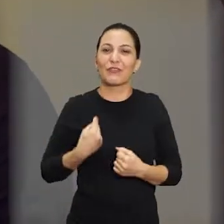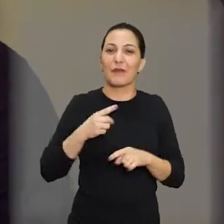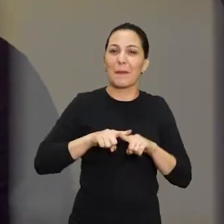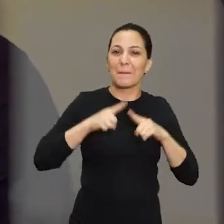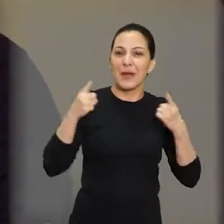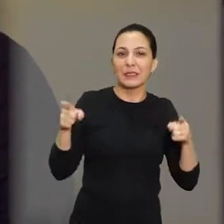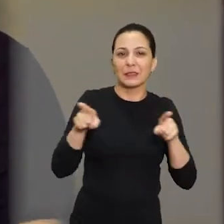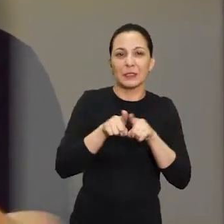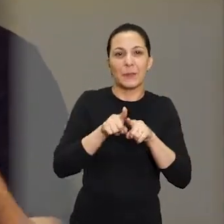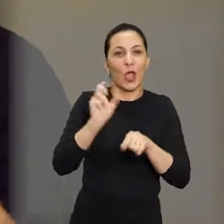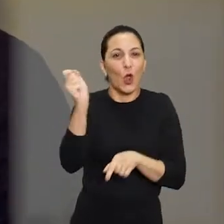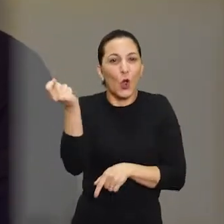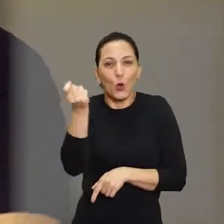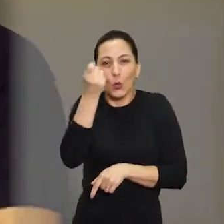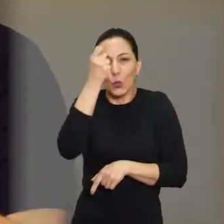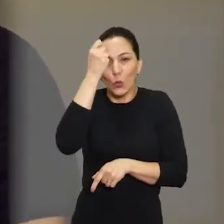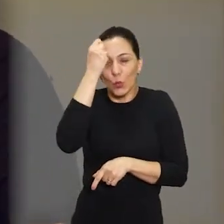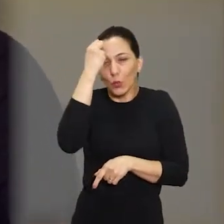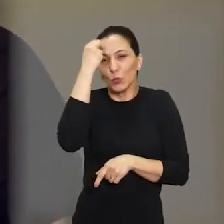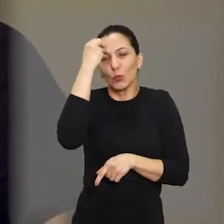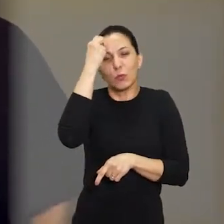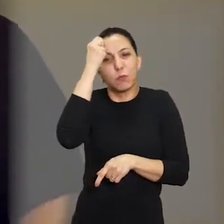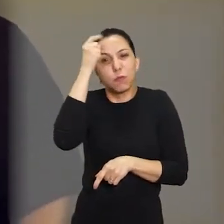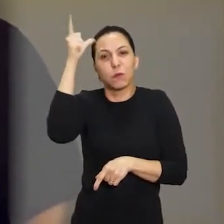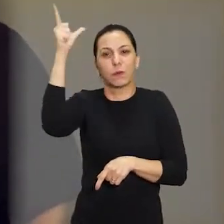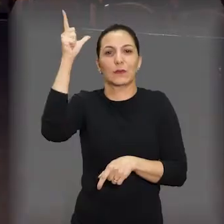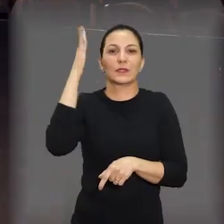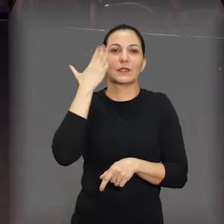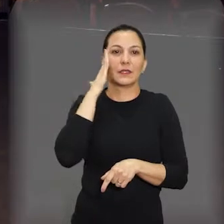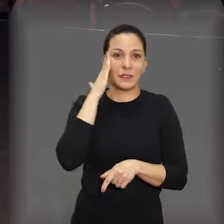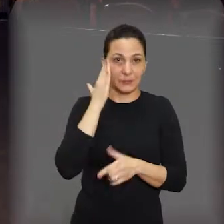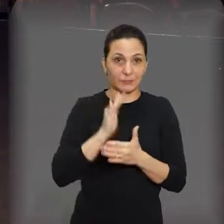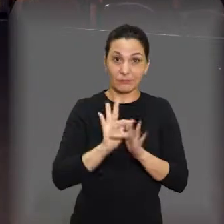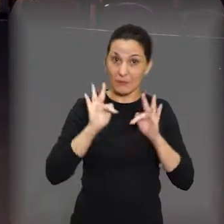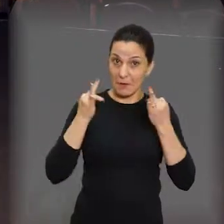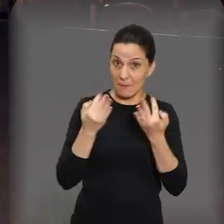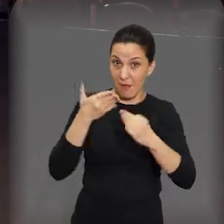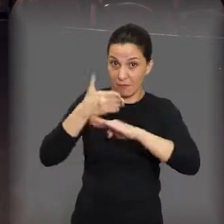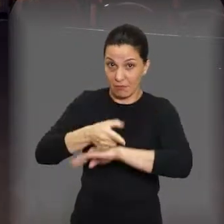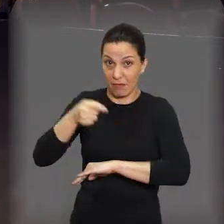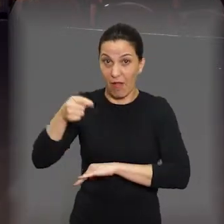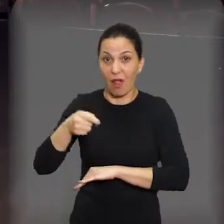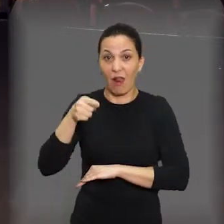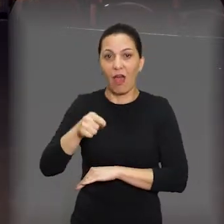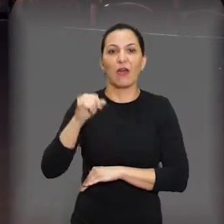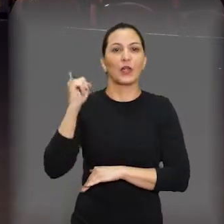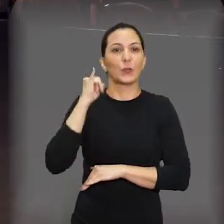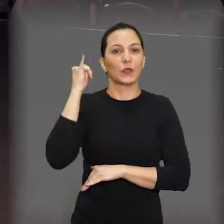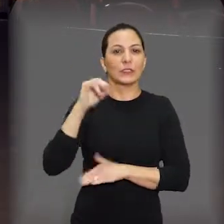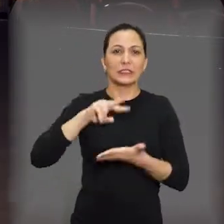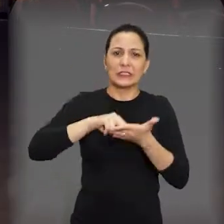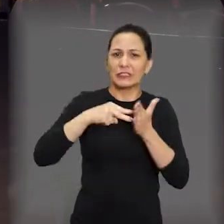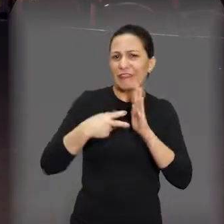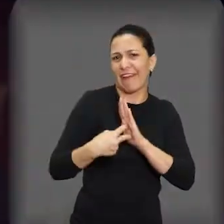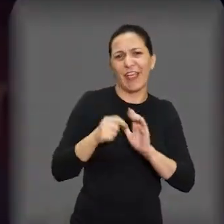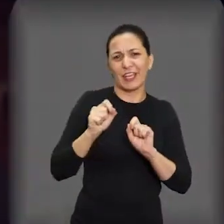entretenimento, mas também falar um pouco do que está por trás do entretenimento. Fazer com que famílias frequentem esses